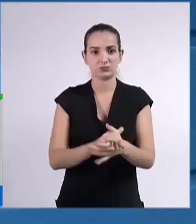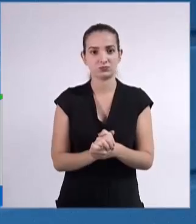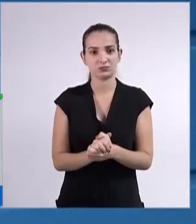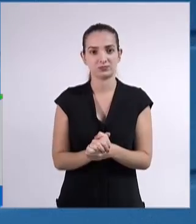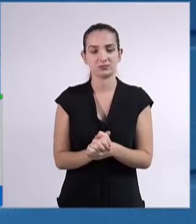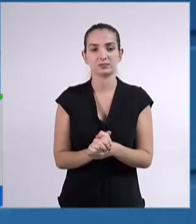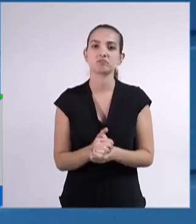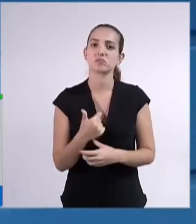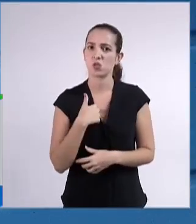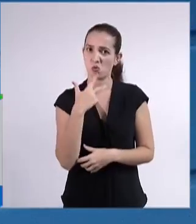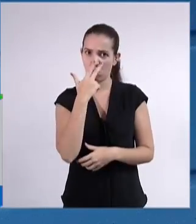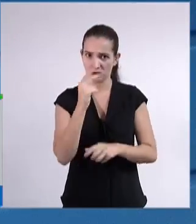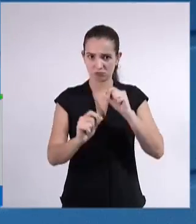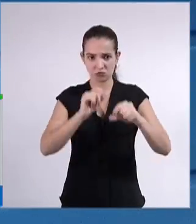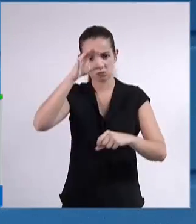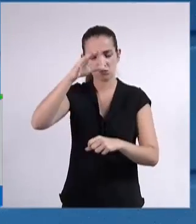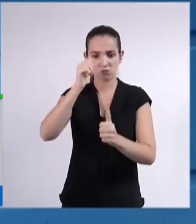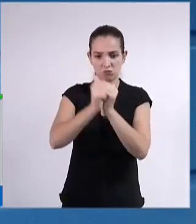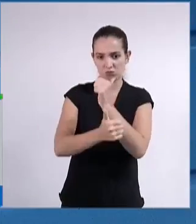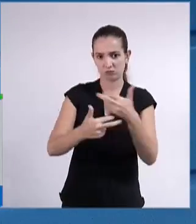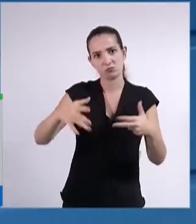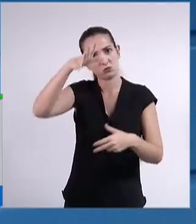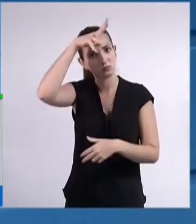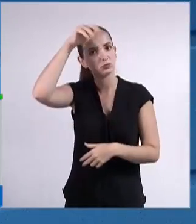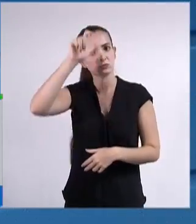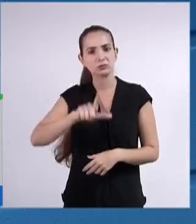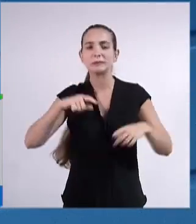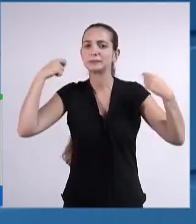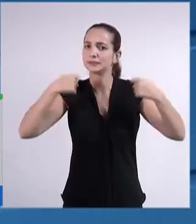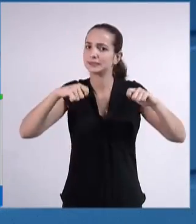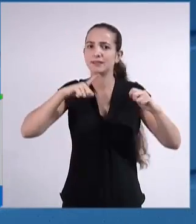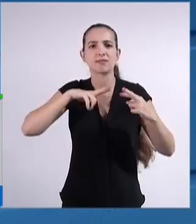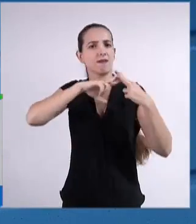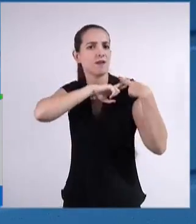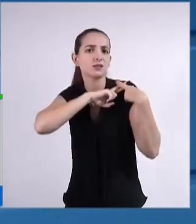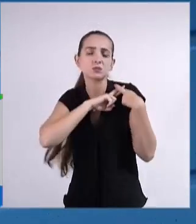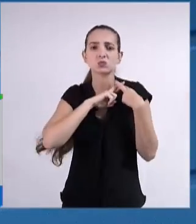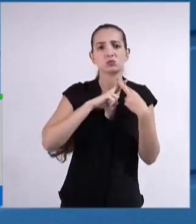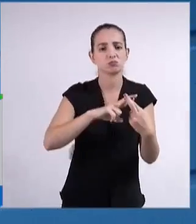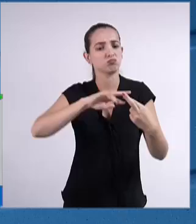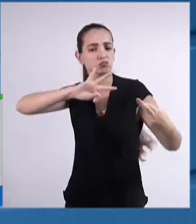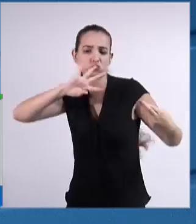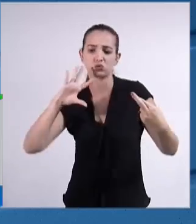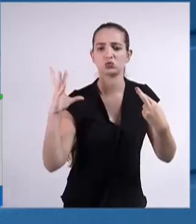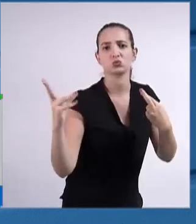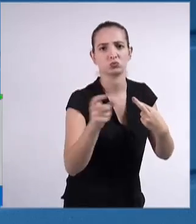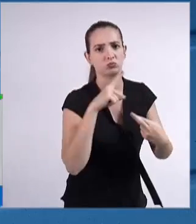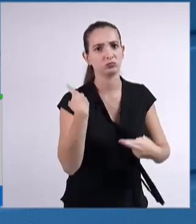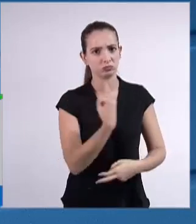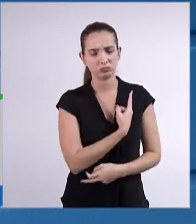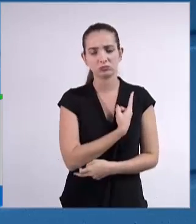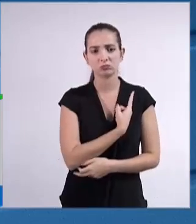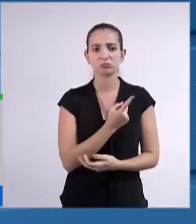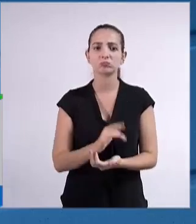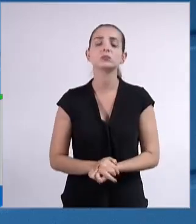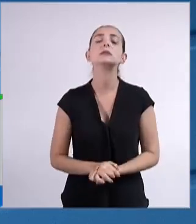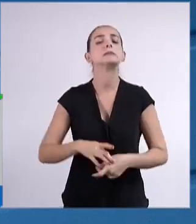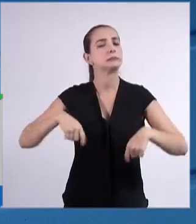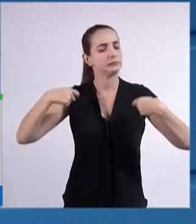Acho que o futebol sul-mato-grossense tem que ser responsabilidade de todos nós. Tem que